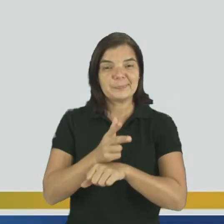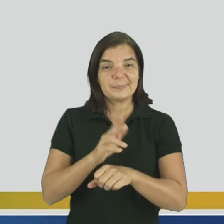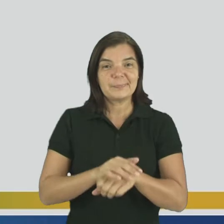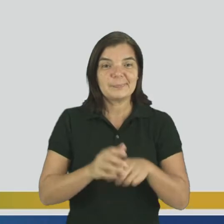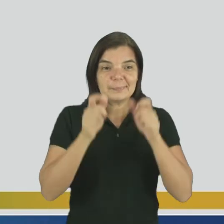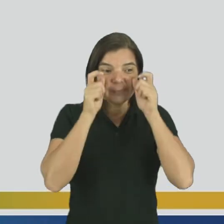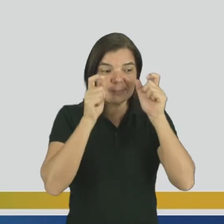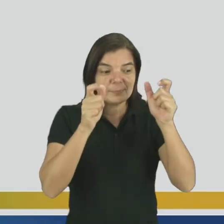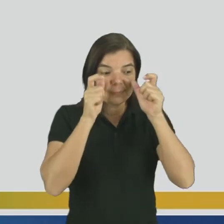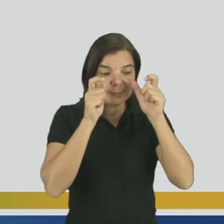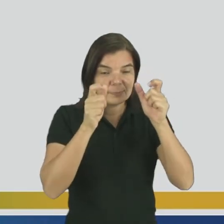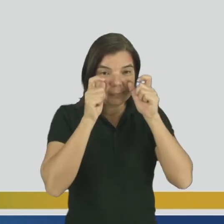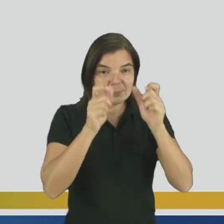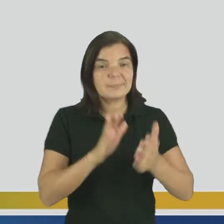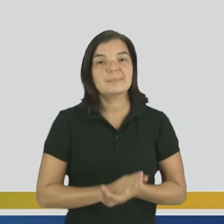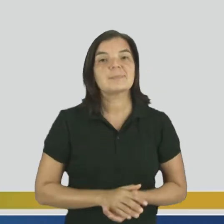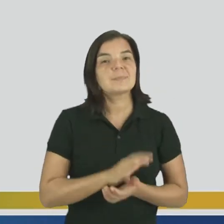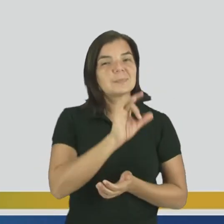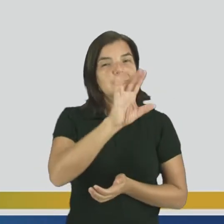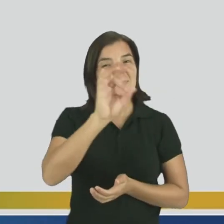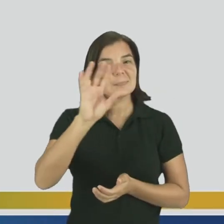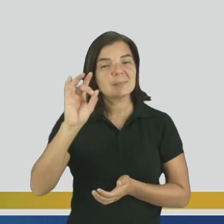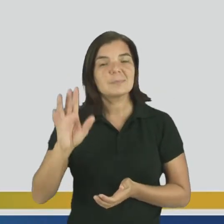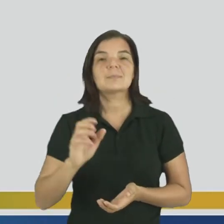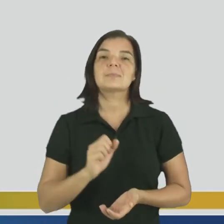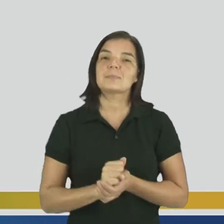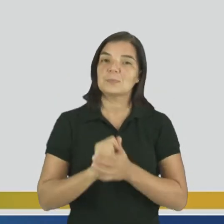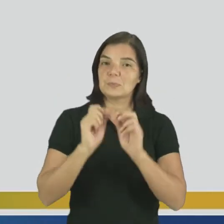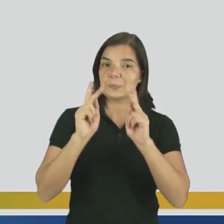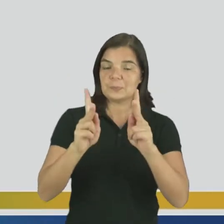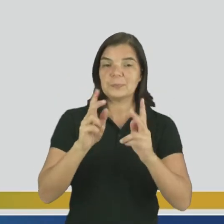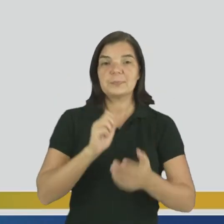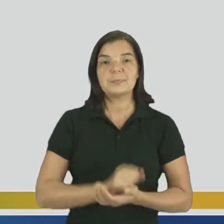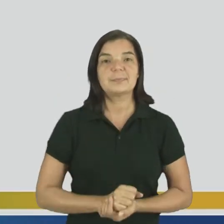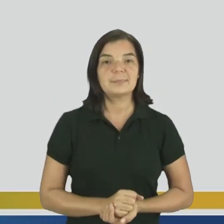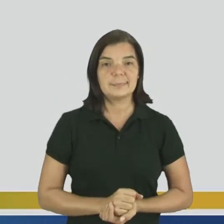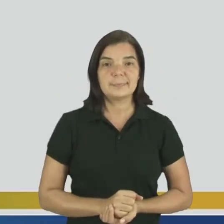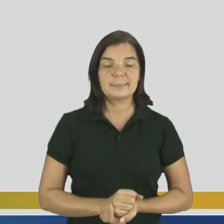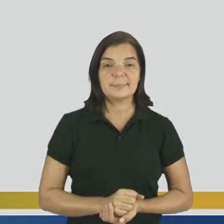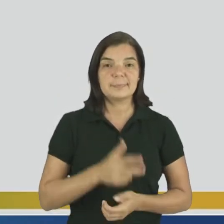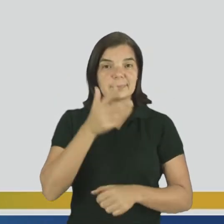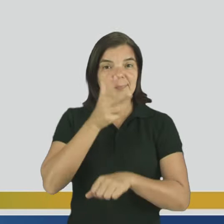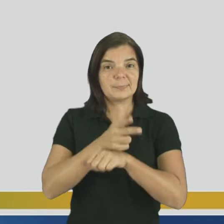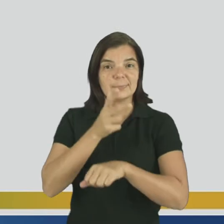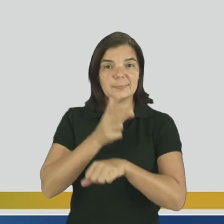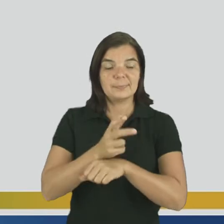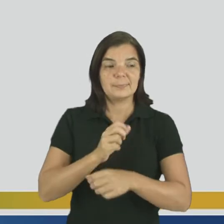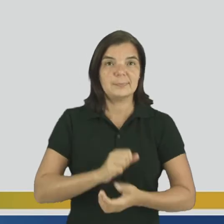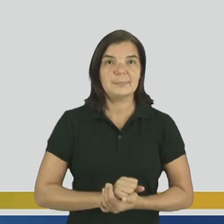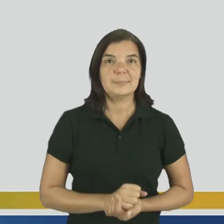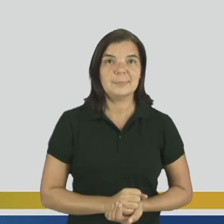bastante atenção. Observe cada parte. Ok, crianças? Assistam o vídeo.